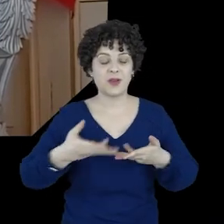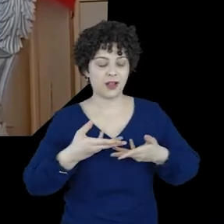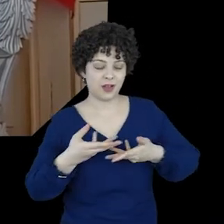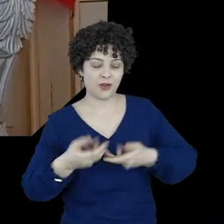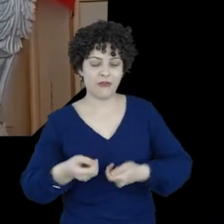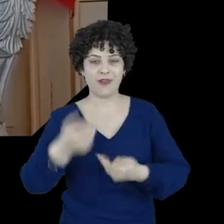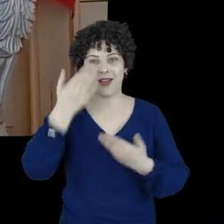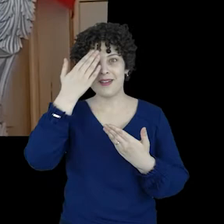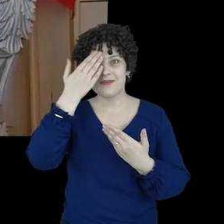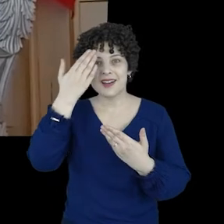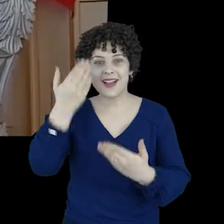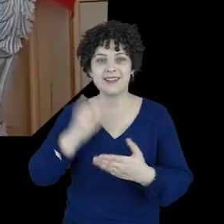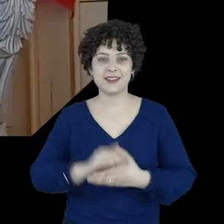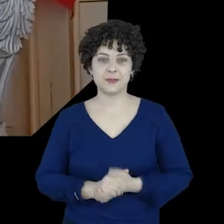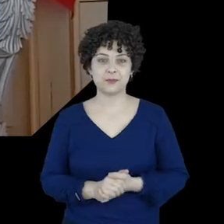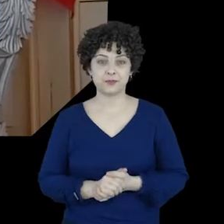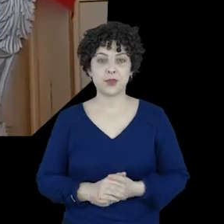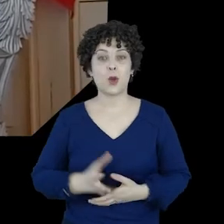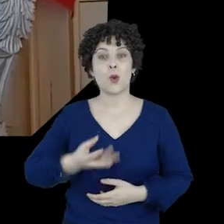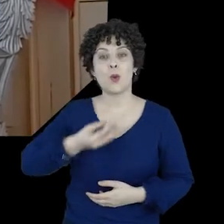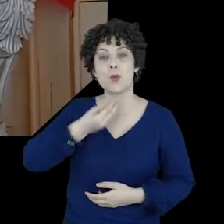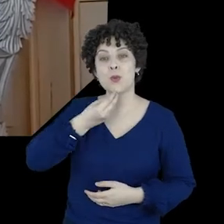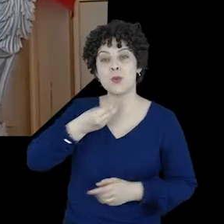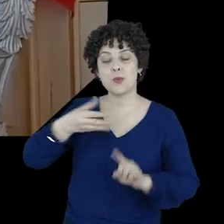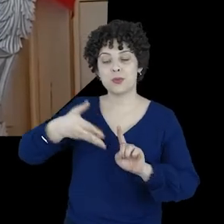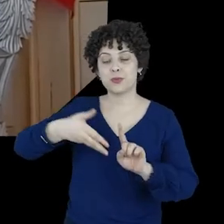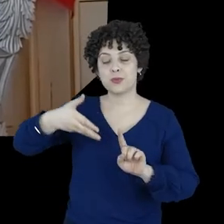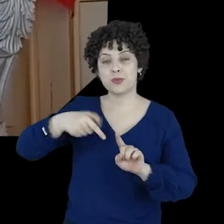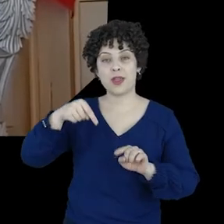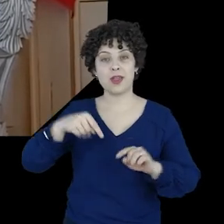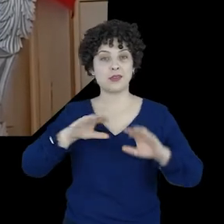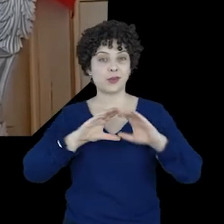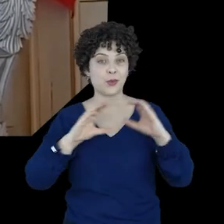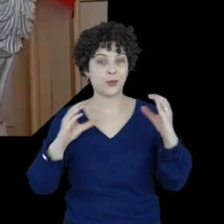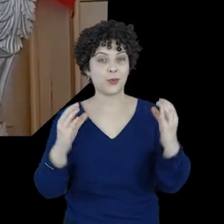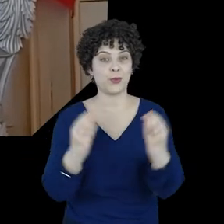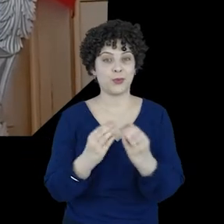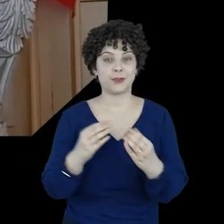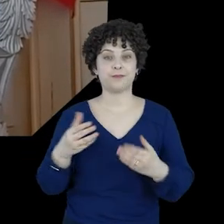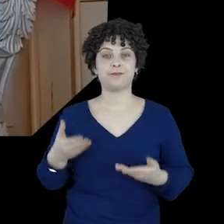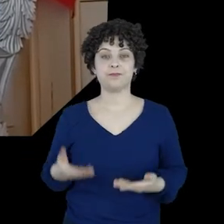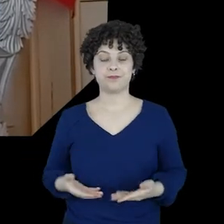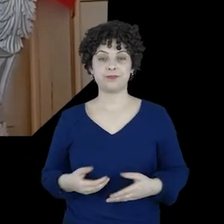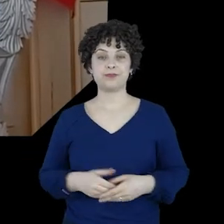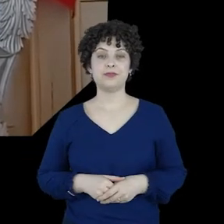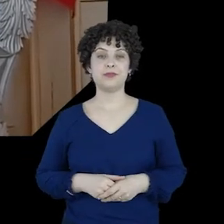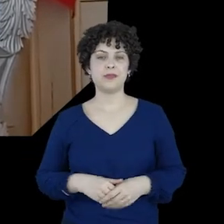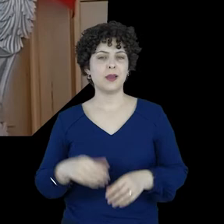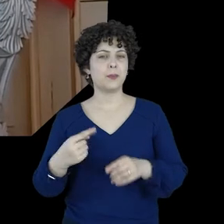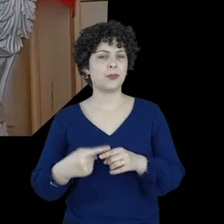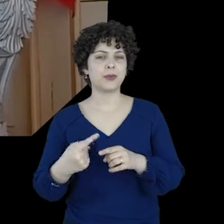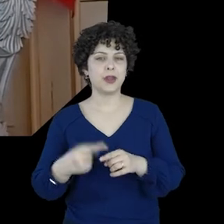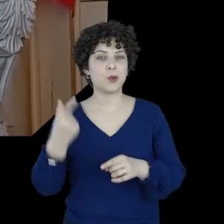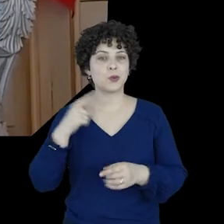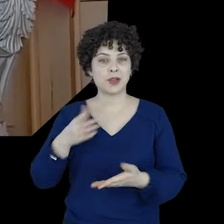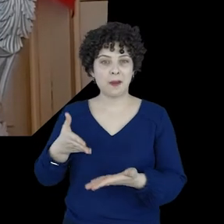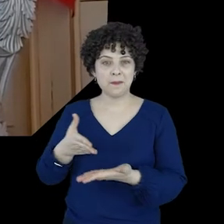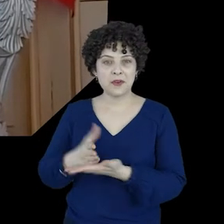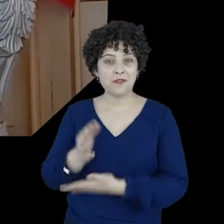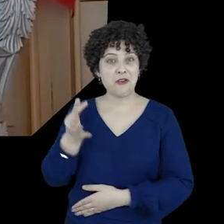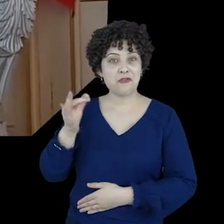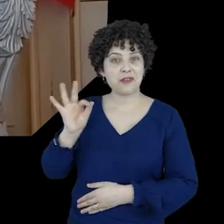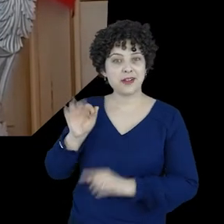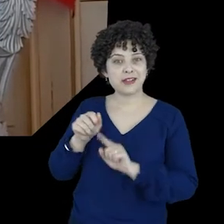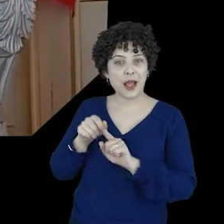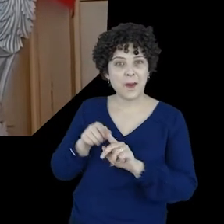agradeço o convite. Se tenho a oportunidade de falar neste fórum, é porque consegui